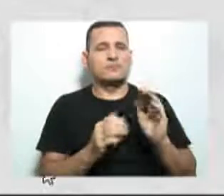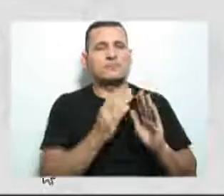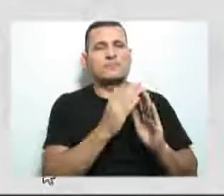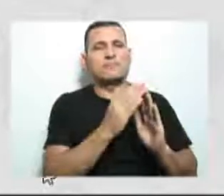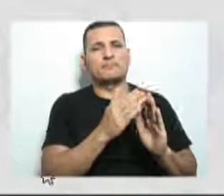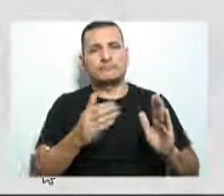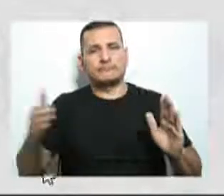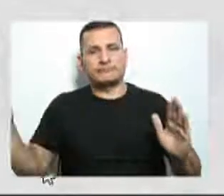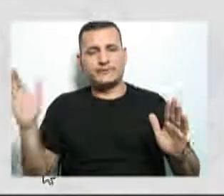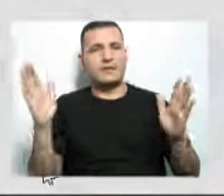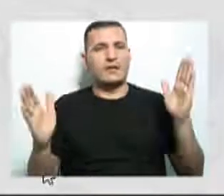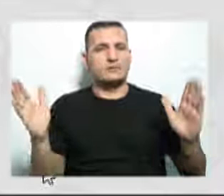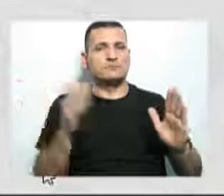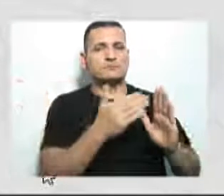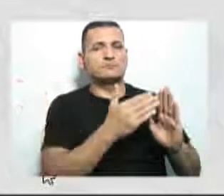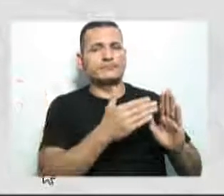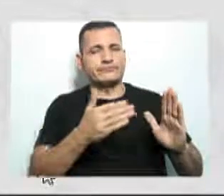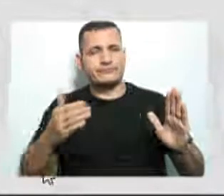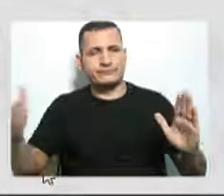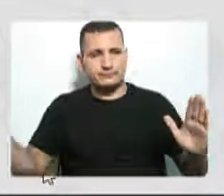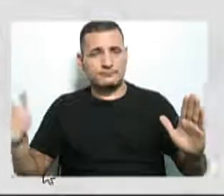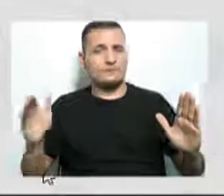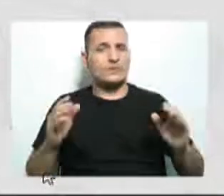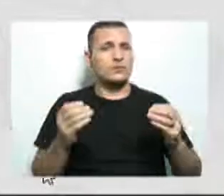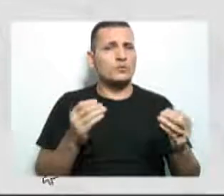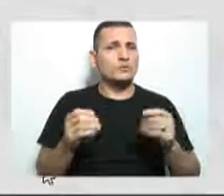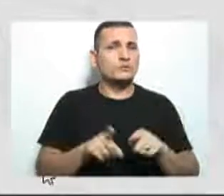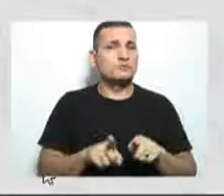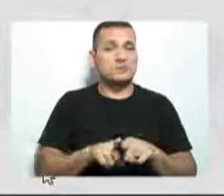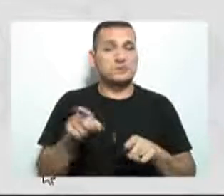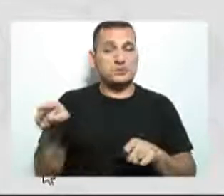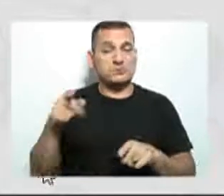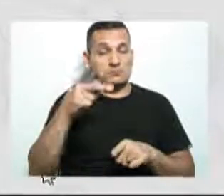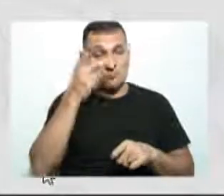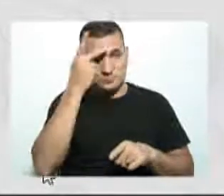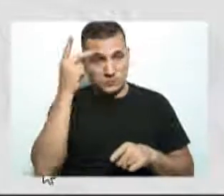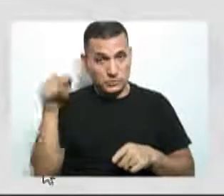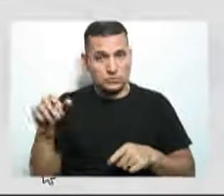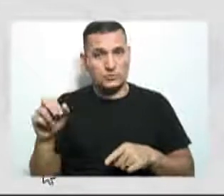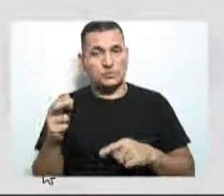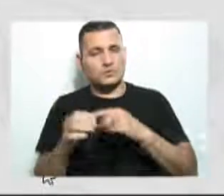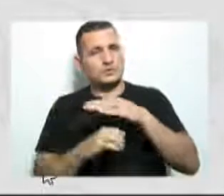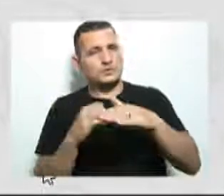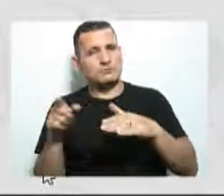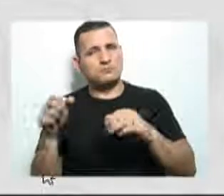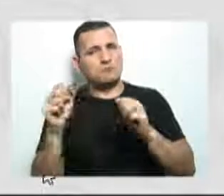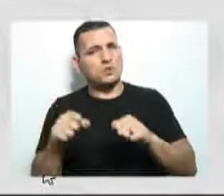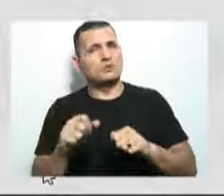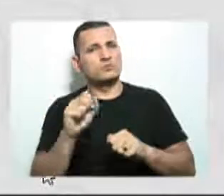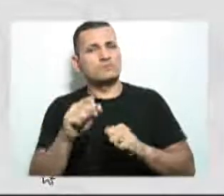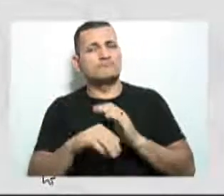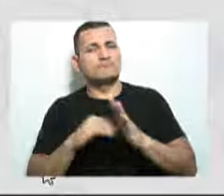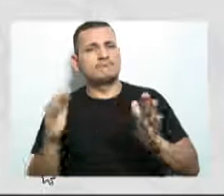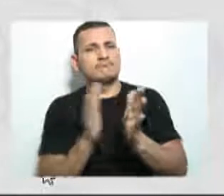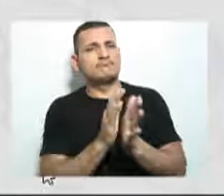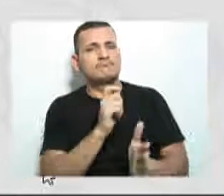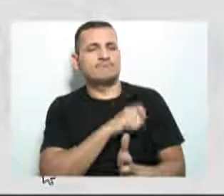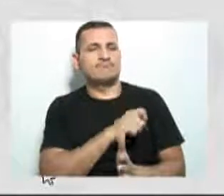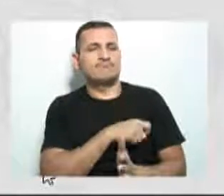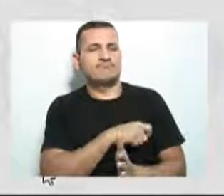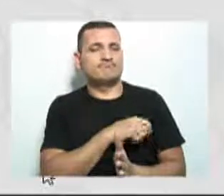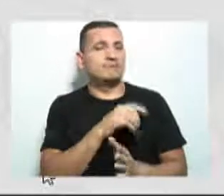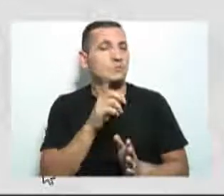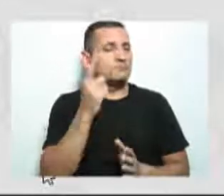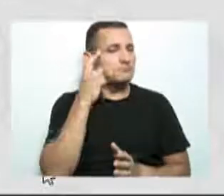Em como essa pessoa ou empresa pode acabar se vingando. Então, muito cuidado com essa questão do poder. Hoje eu tenho